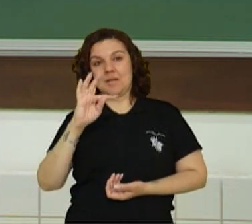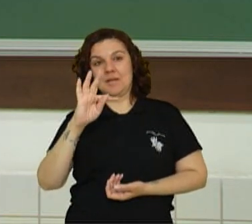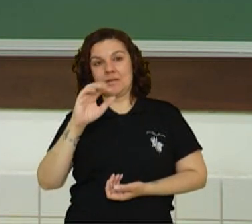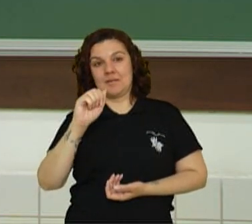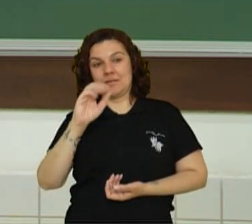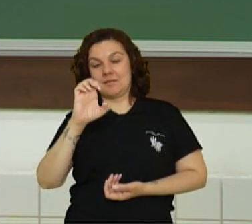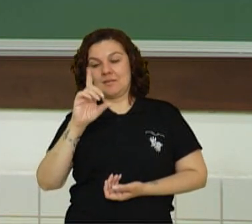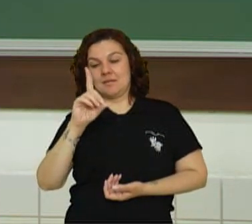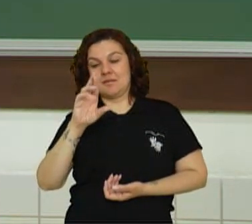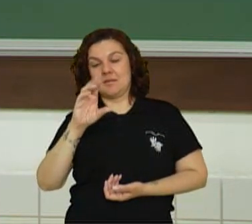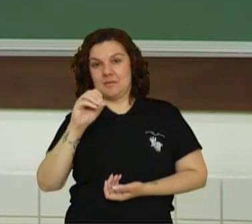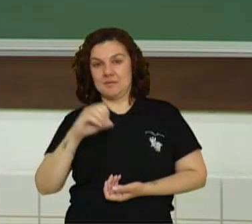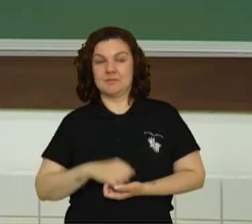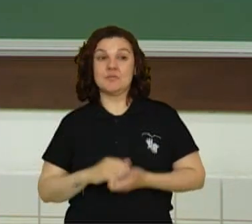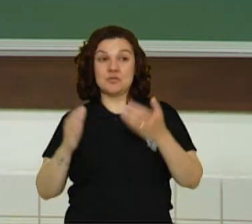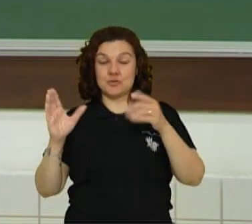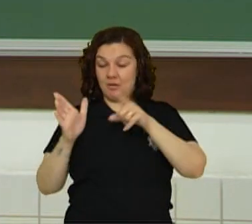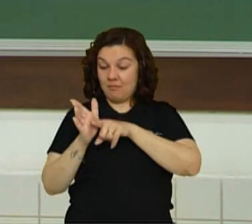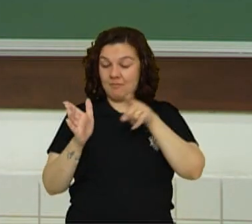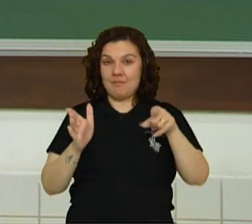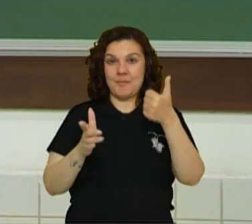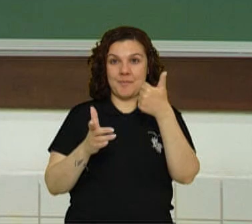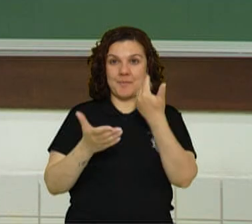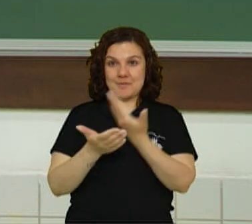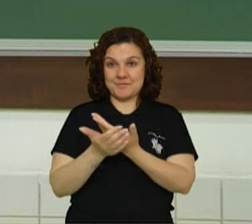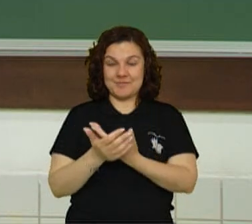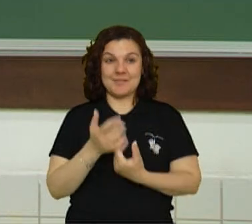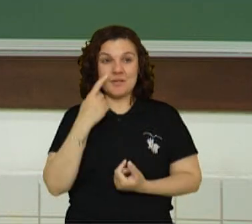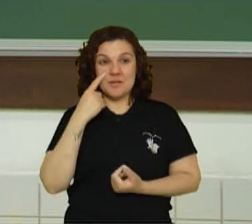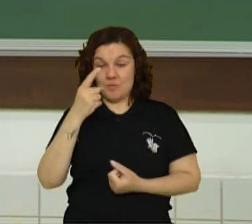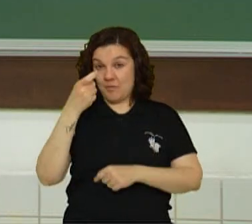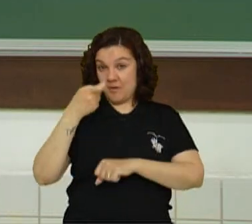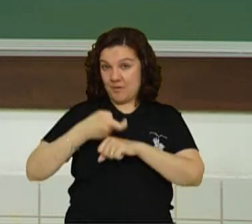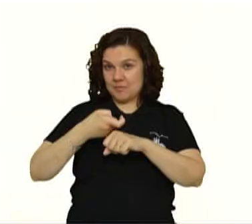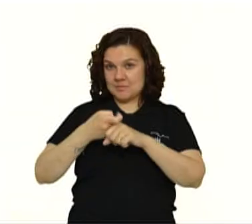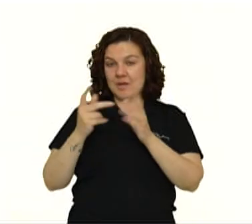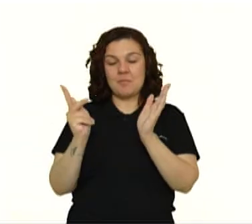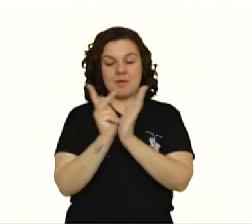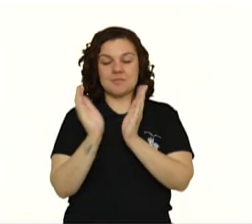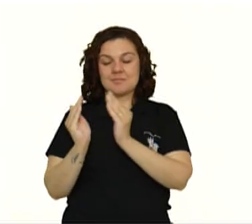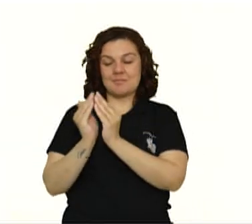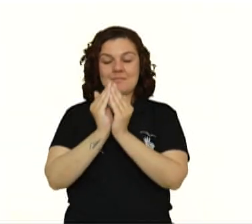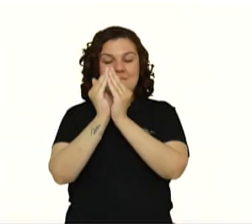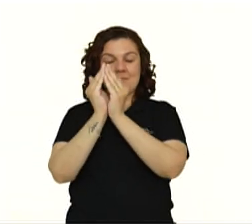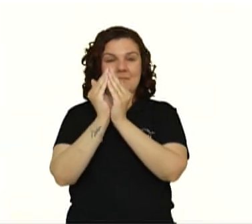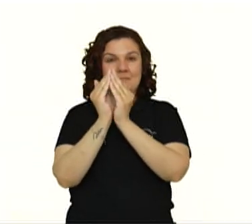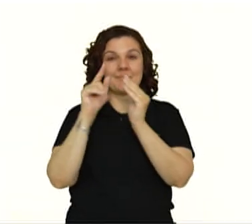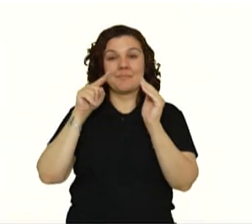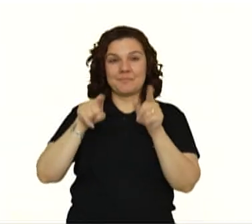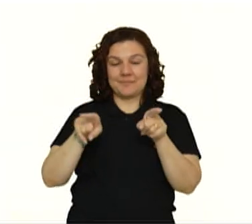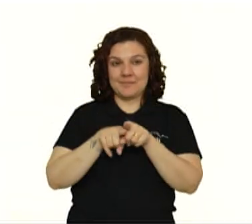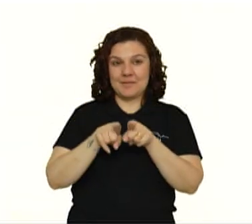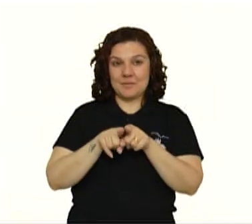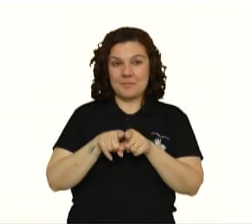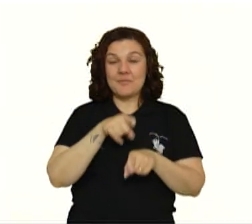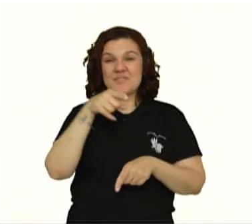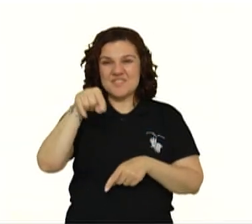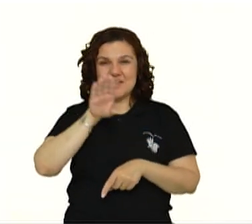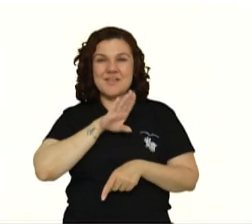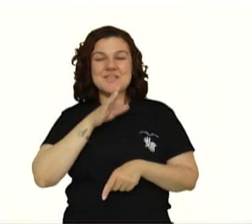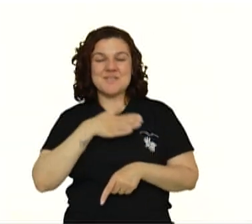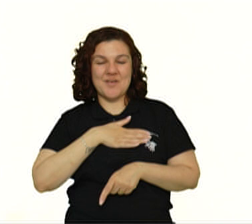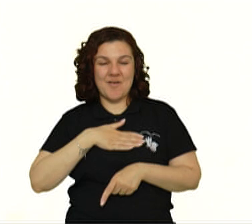apareceu no exercício 1. Ele é aquele sólido que lembra um balãozinho, que também quem gosta de uns